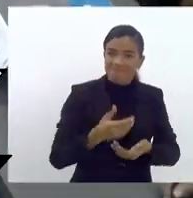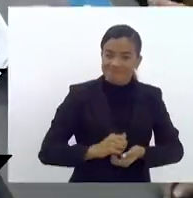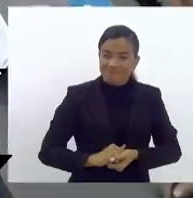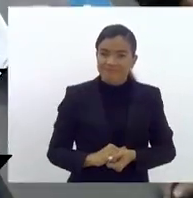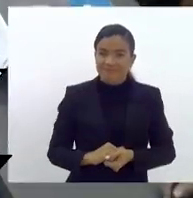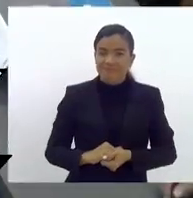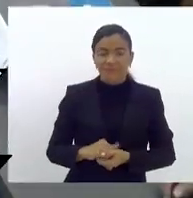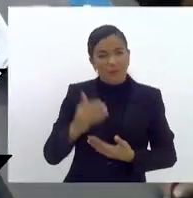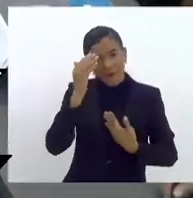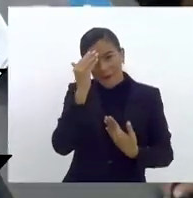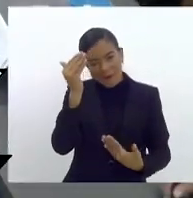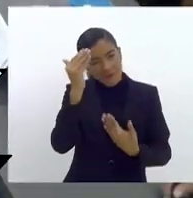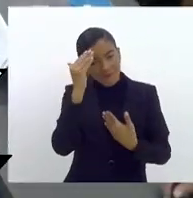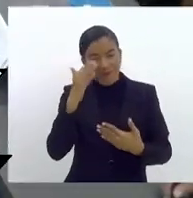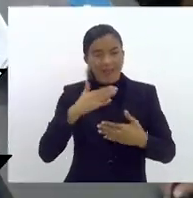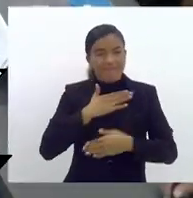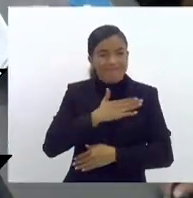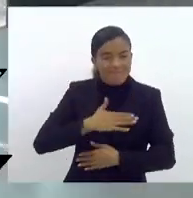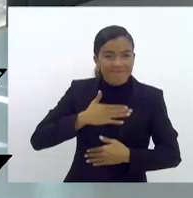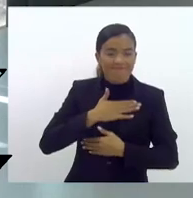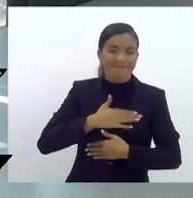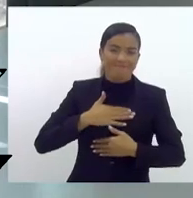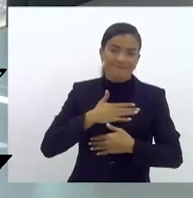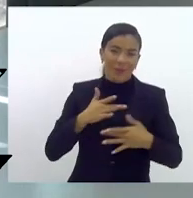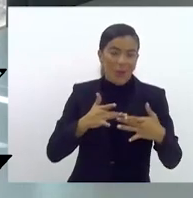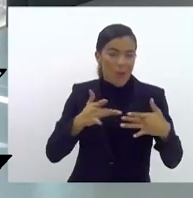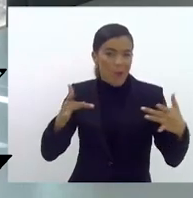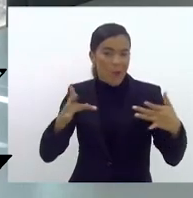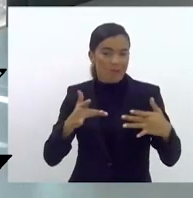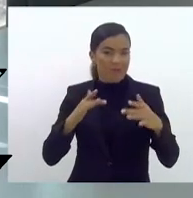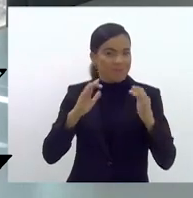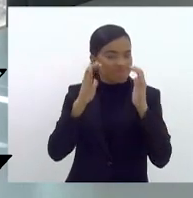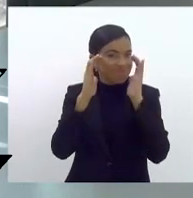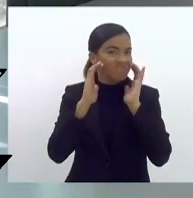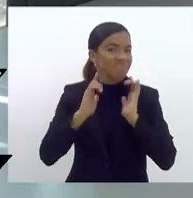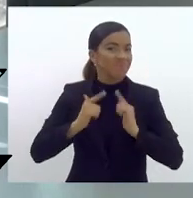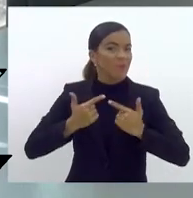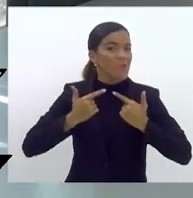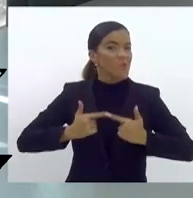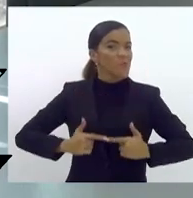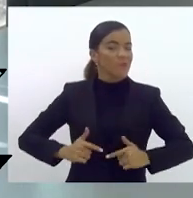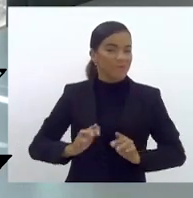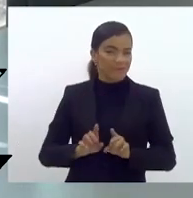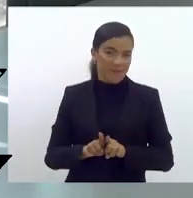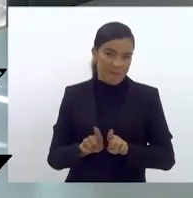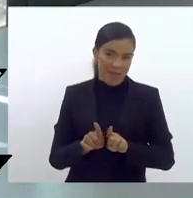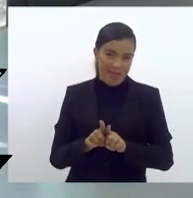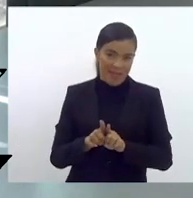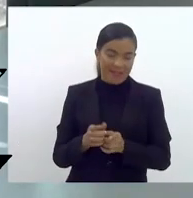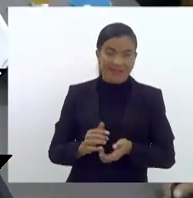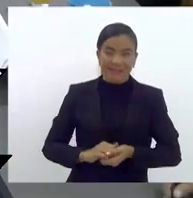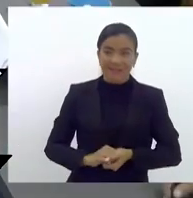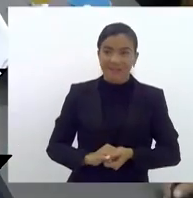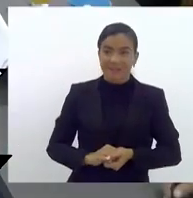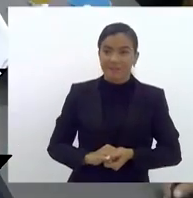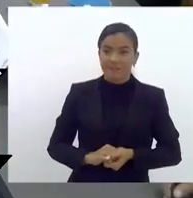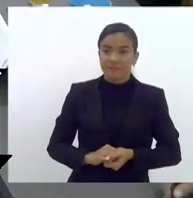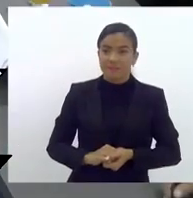obrigado pela gentileza cordialidade e jogar limpo conosco